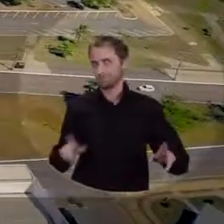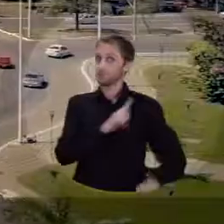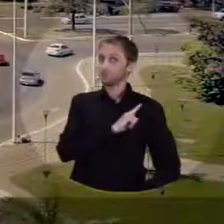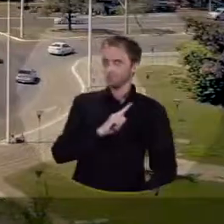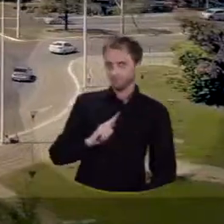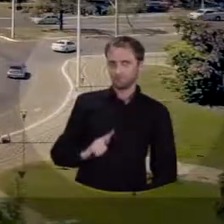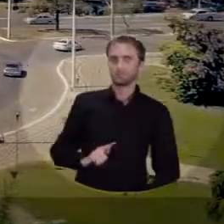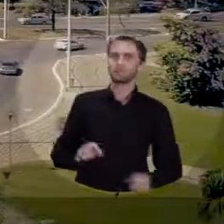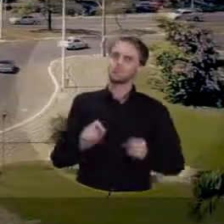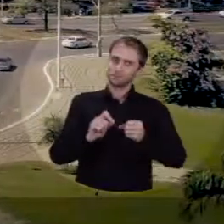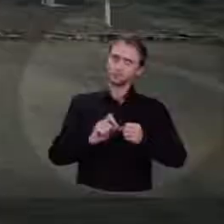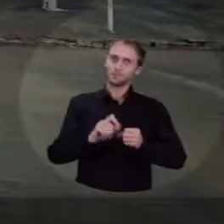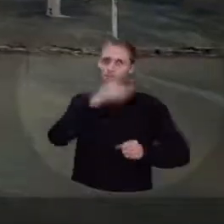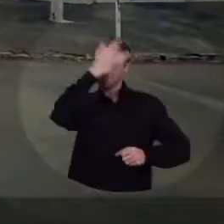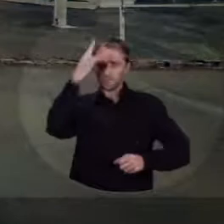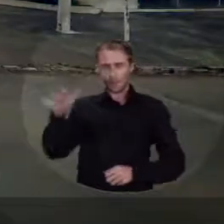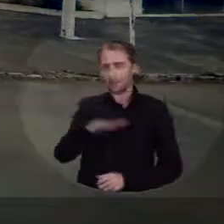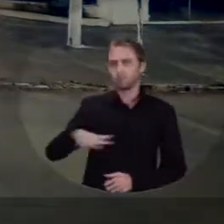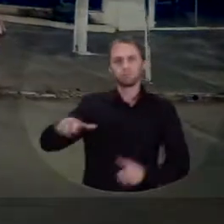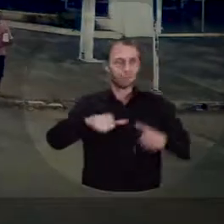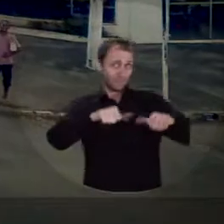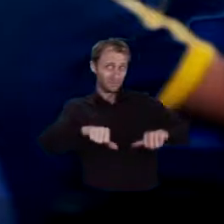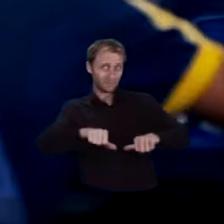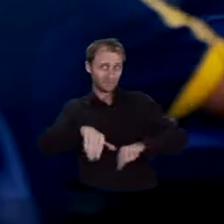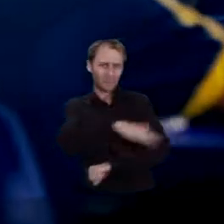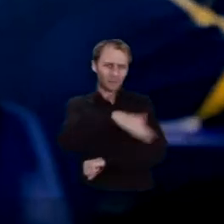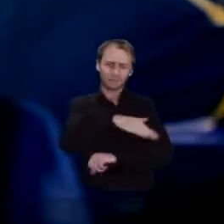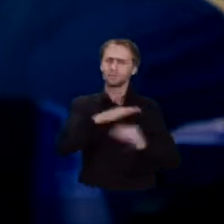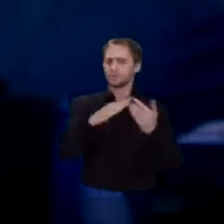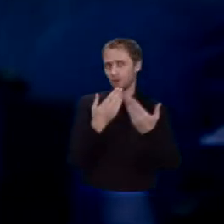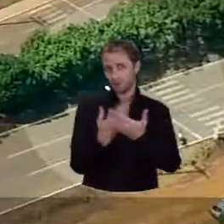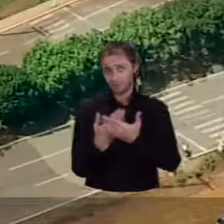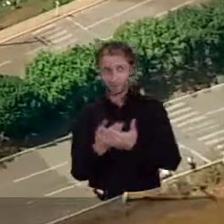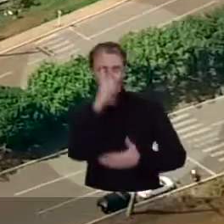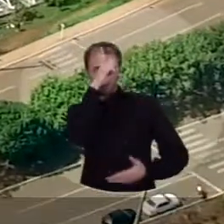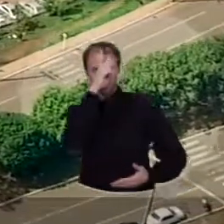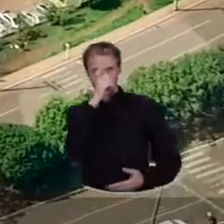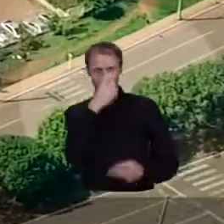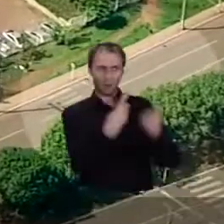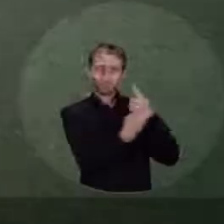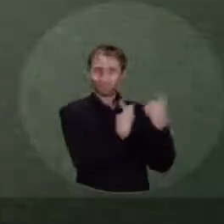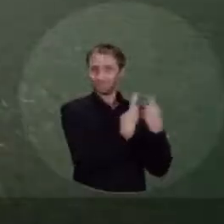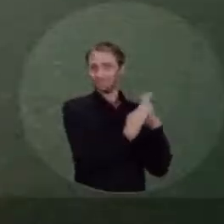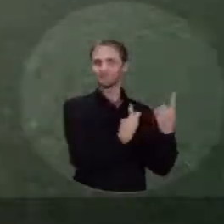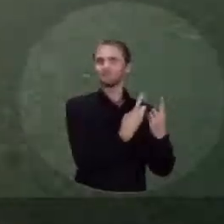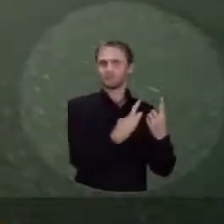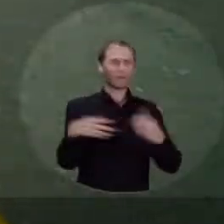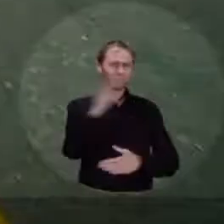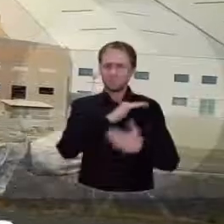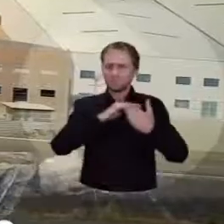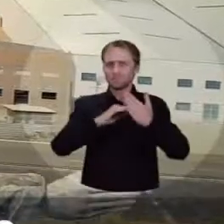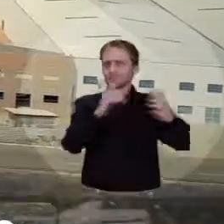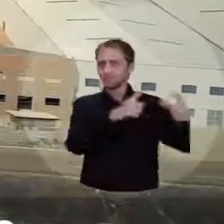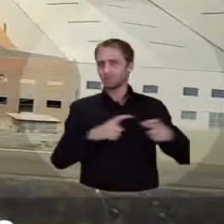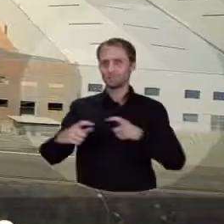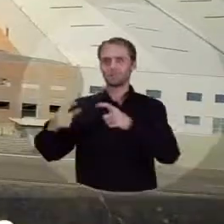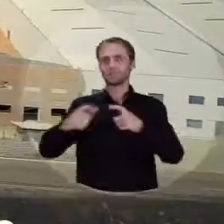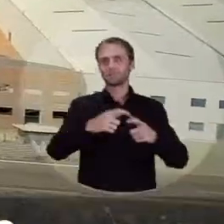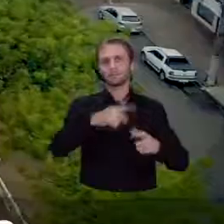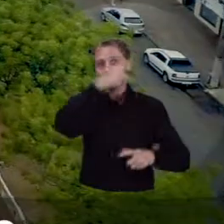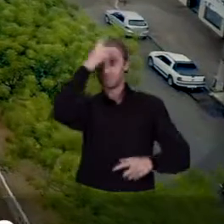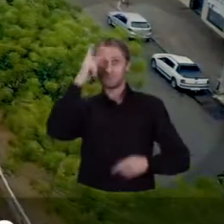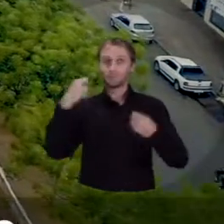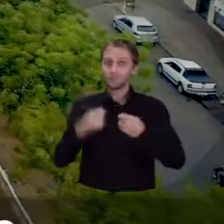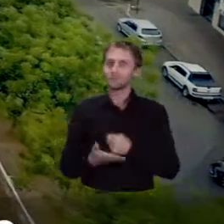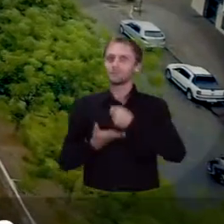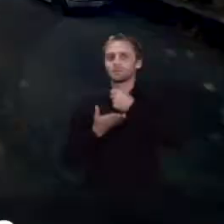Girassóis. O governo se faz onde o povo está. Nas ruas, nas escolas, nos hospitais, nas estradas, em todo lugar onde